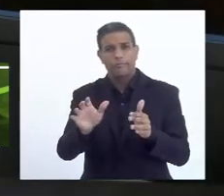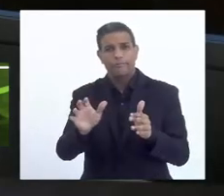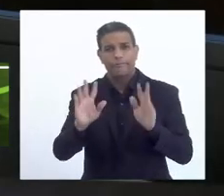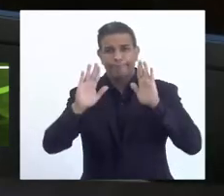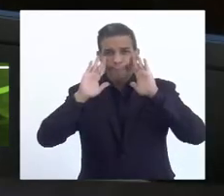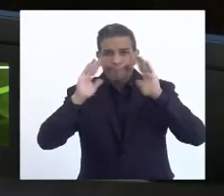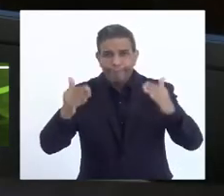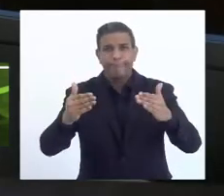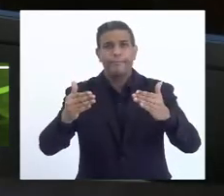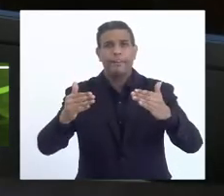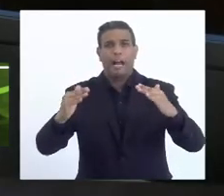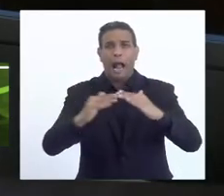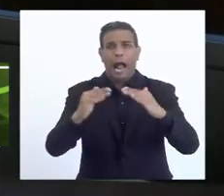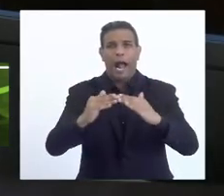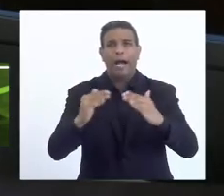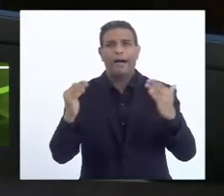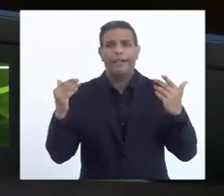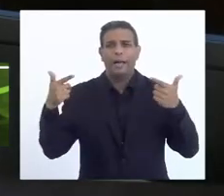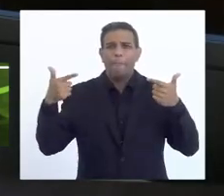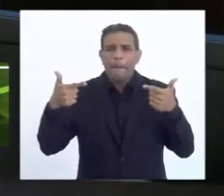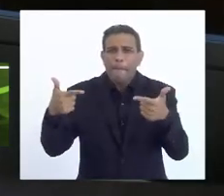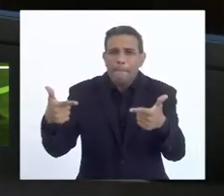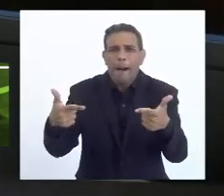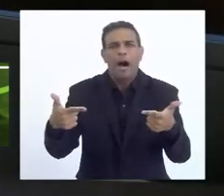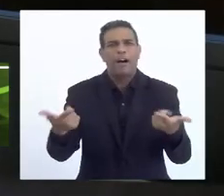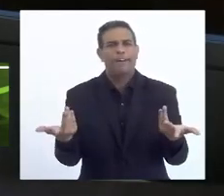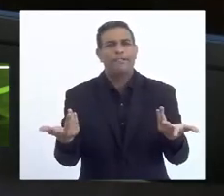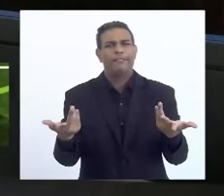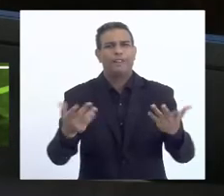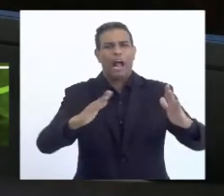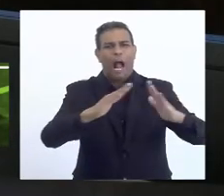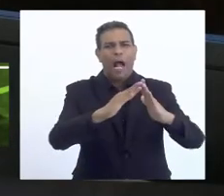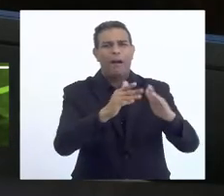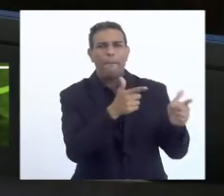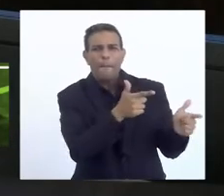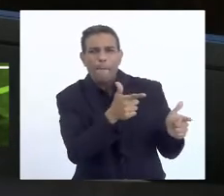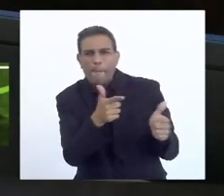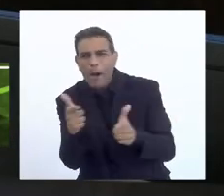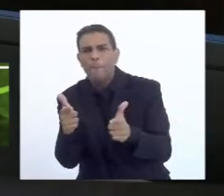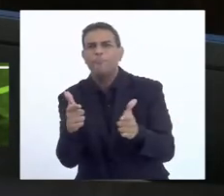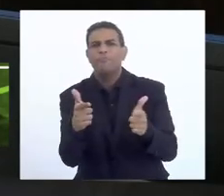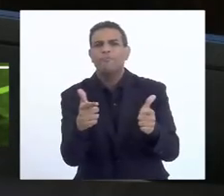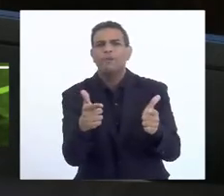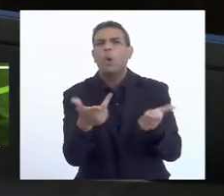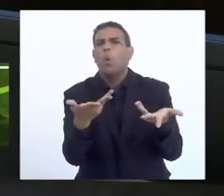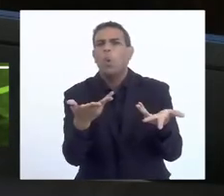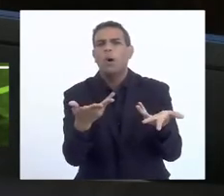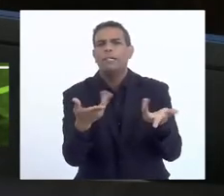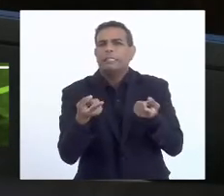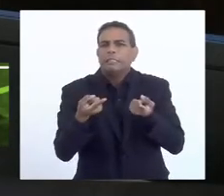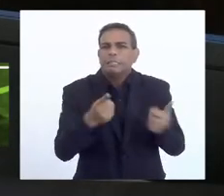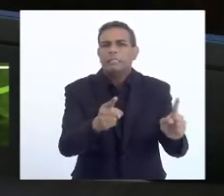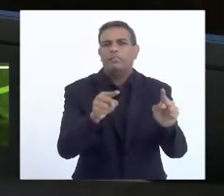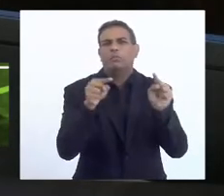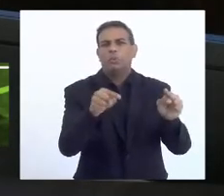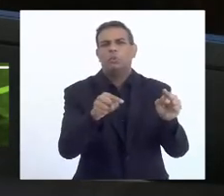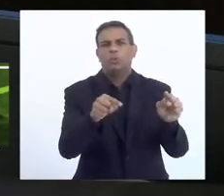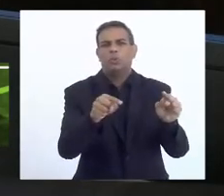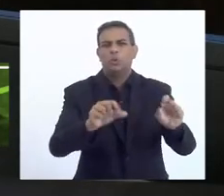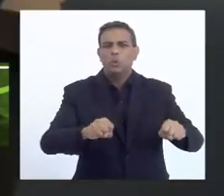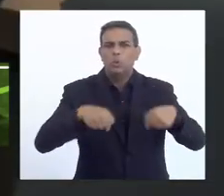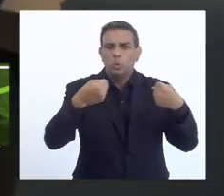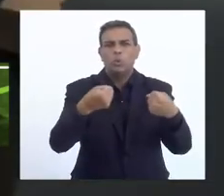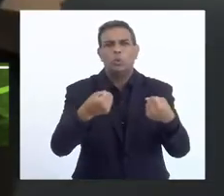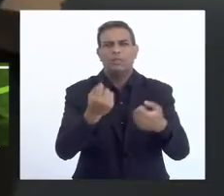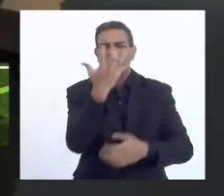casa, tiros soltados, né? Dando tiro para cima para ameaçar e intimidar a nossa atuação.